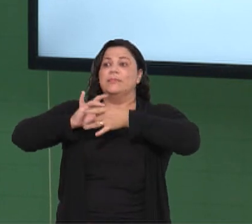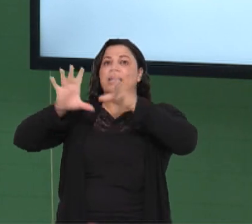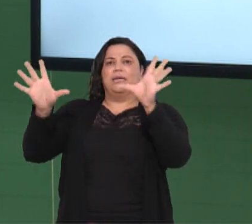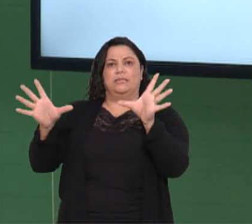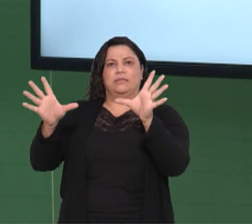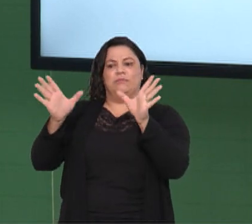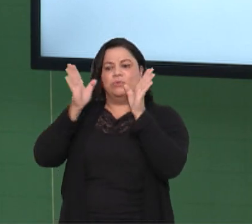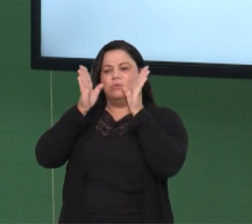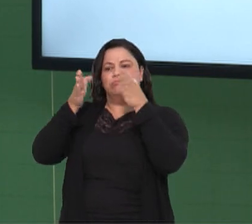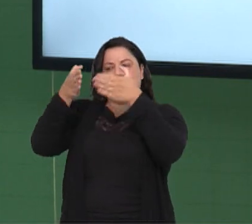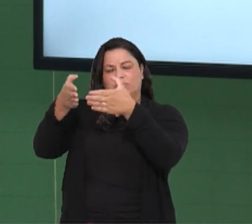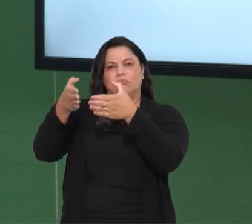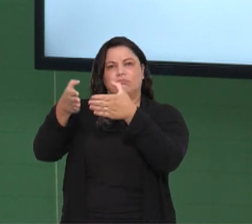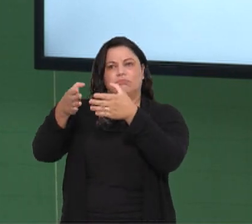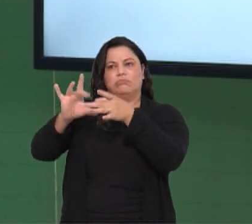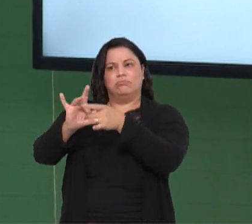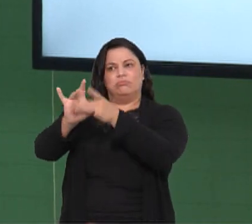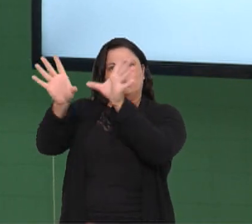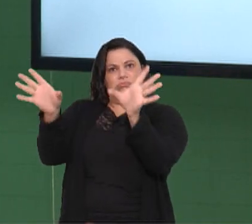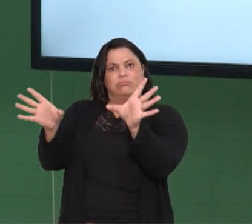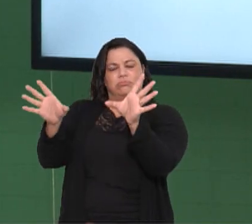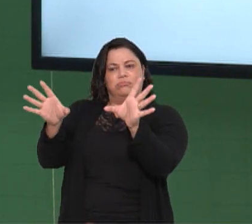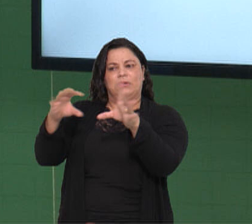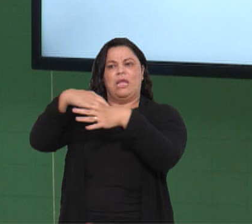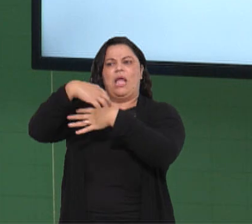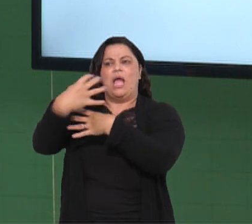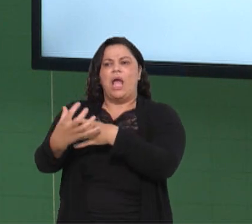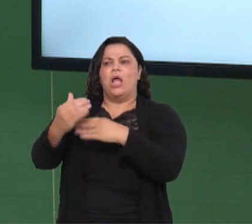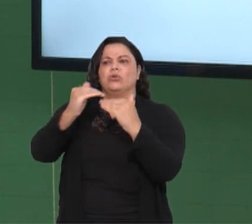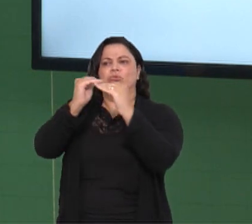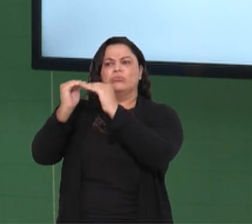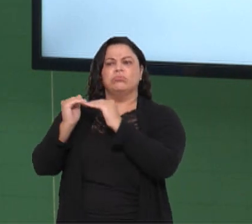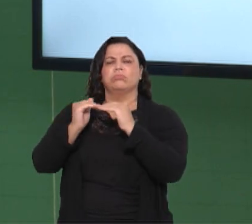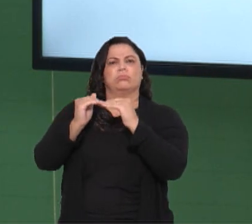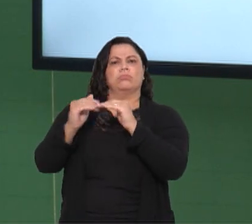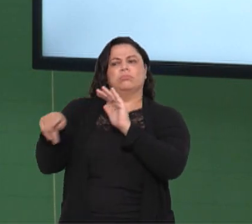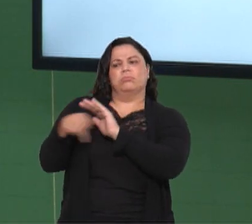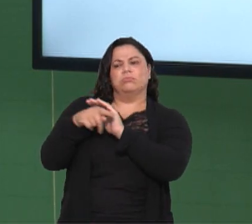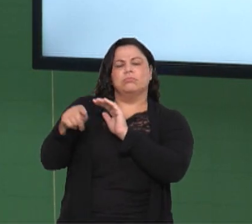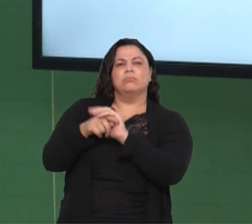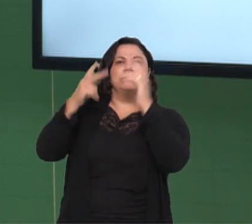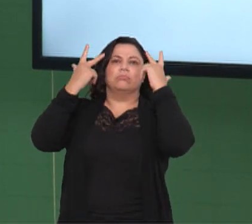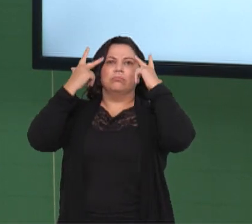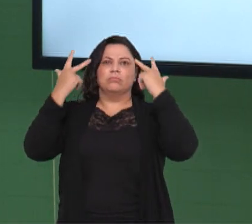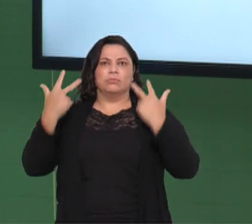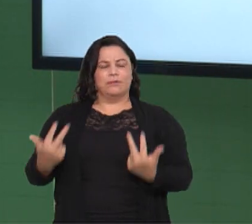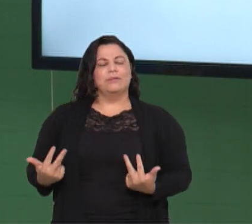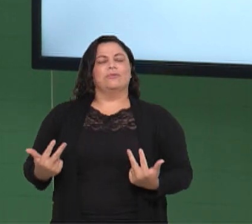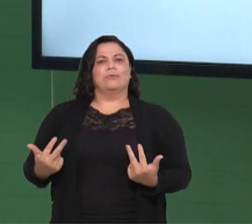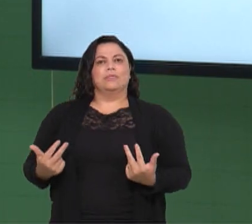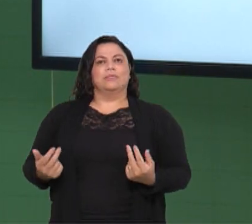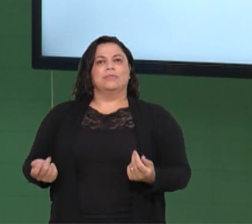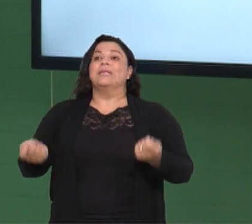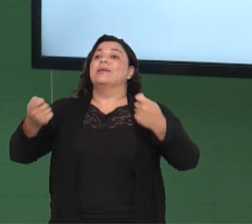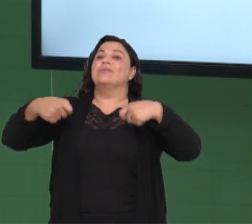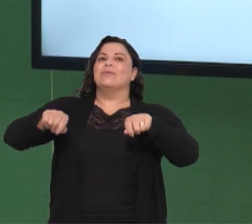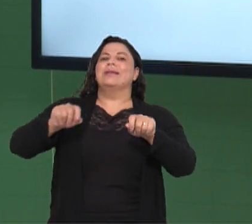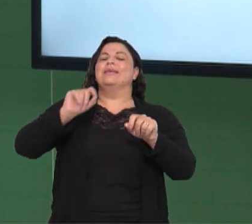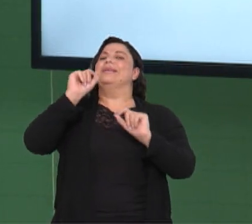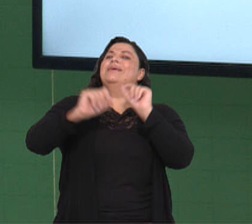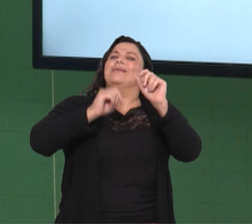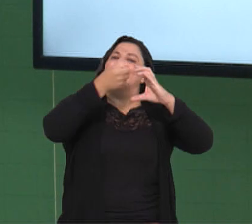dessa definição de liberdade, você agir em conformidade com sua própria natureza, com aquilo que